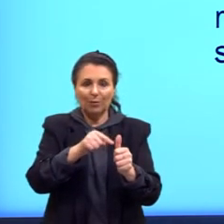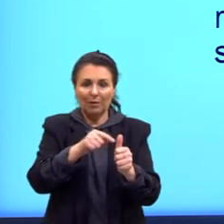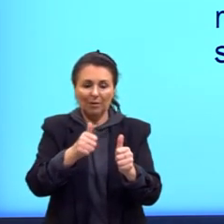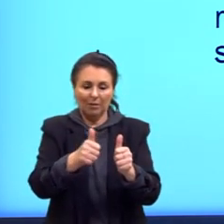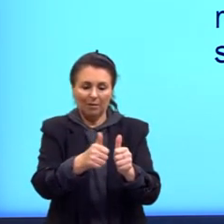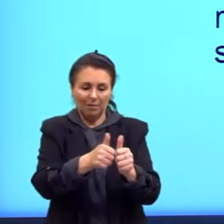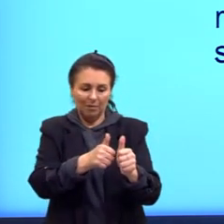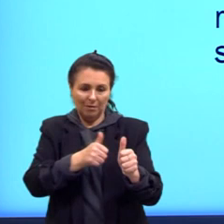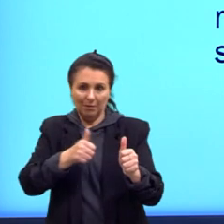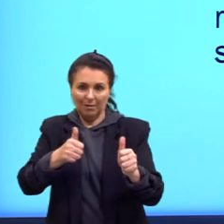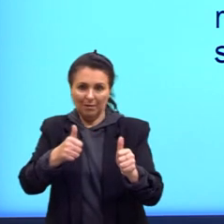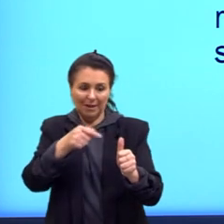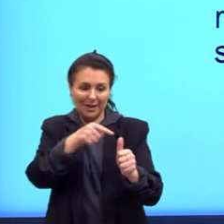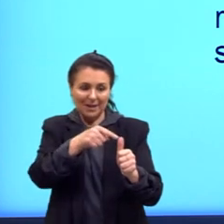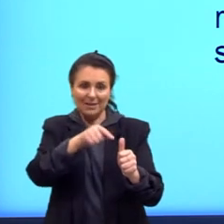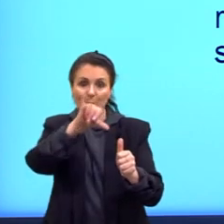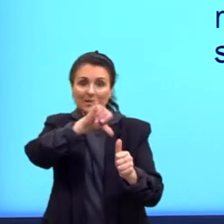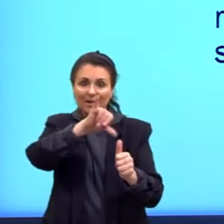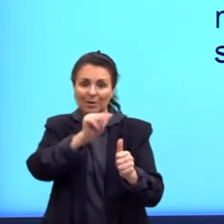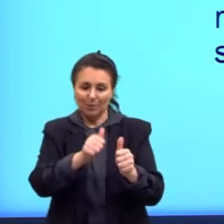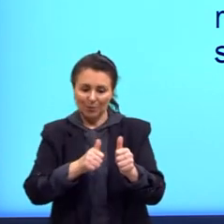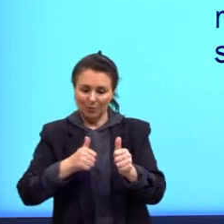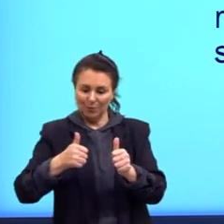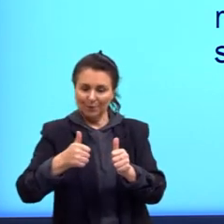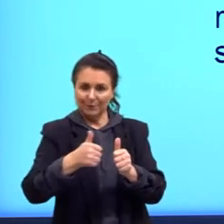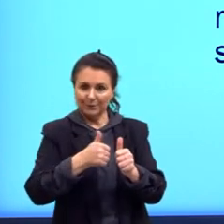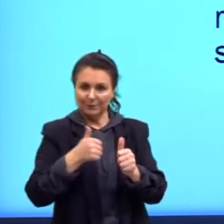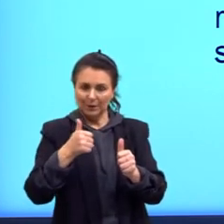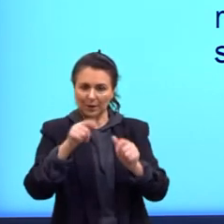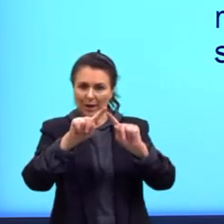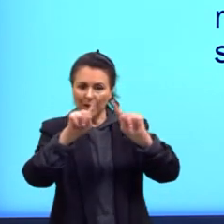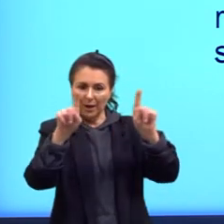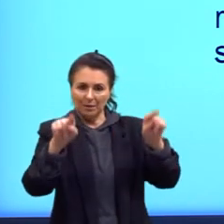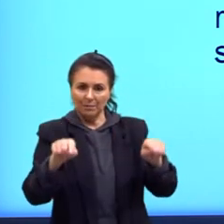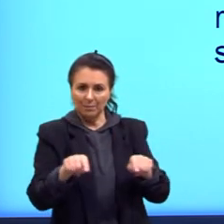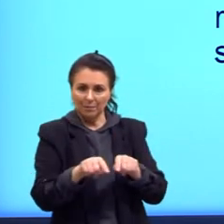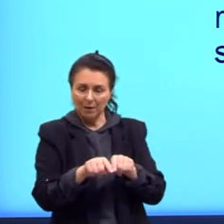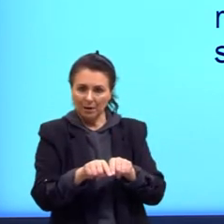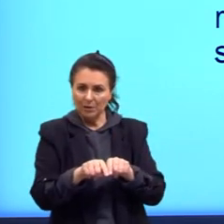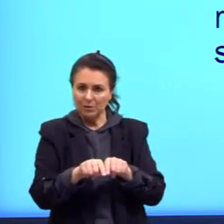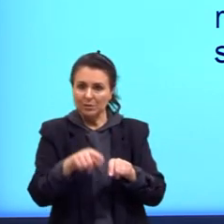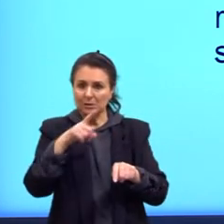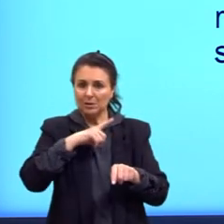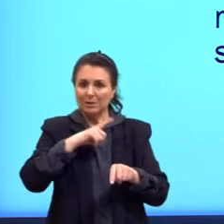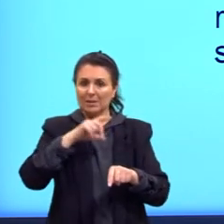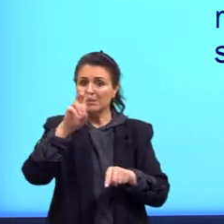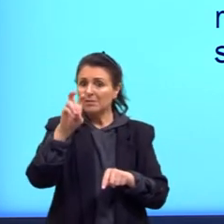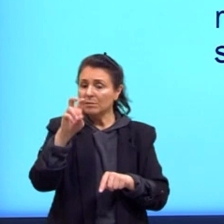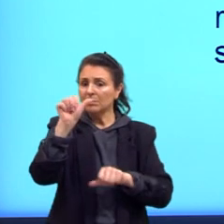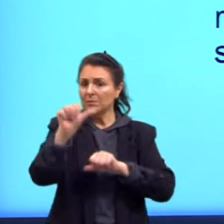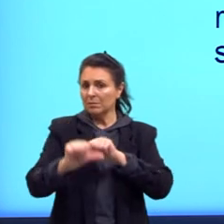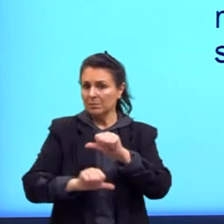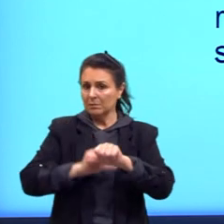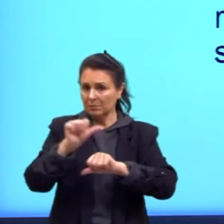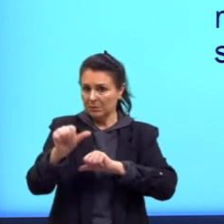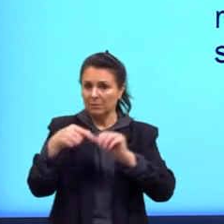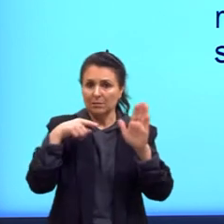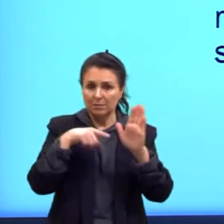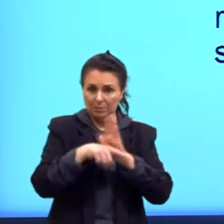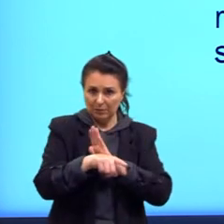então centro de rotação a figura que nós temos na questão ela sofreu Então cinco transformações